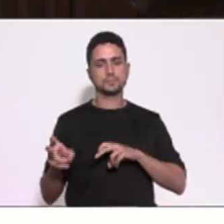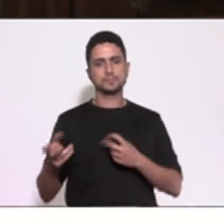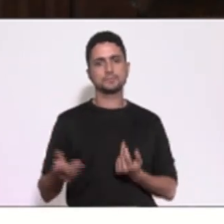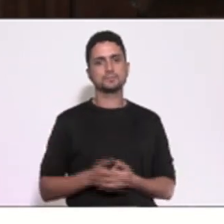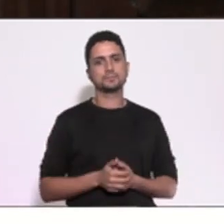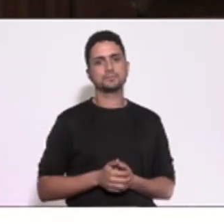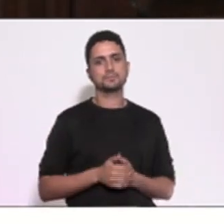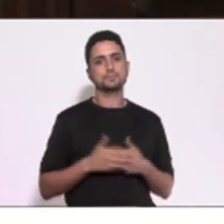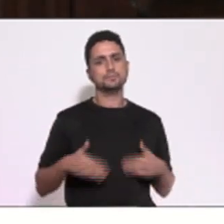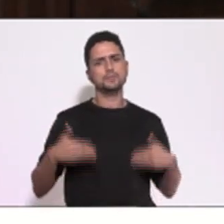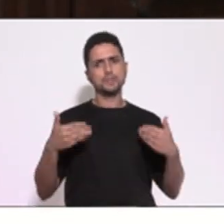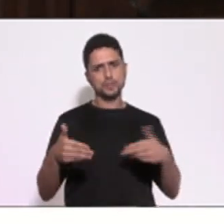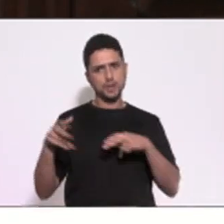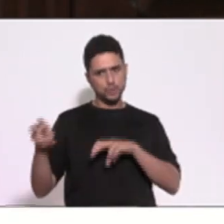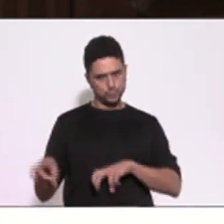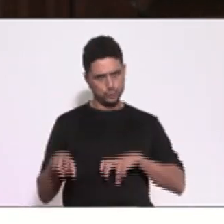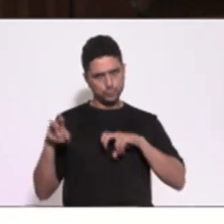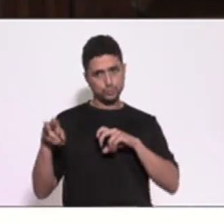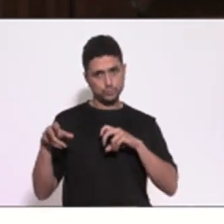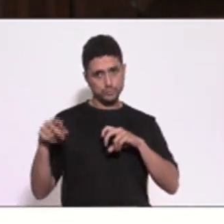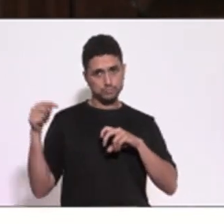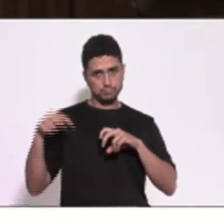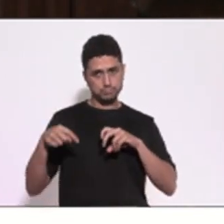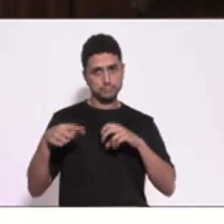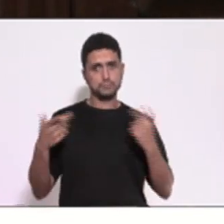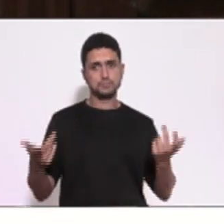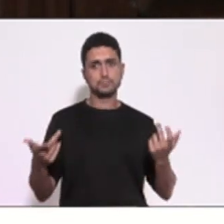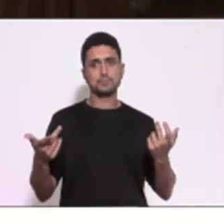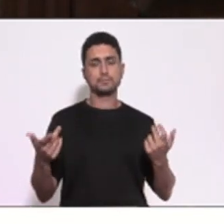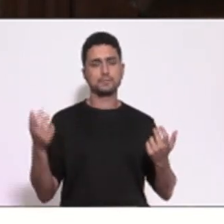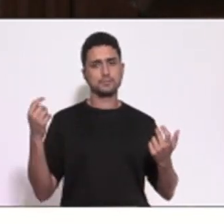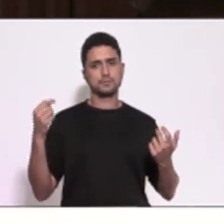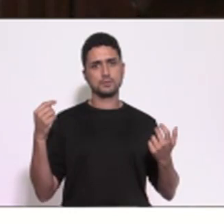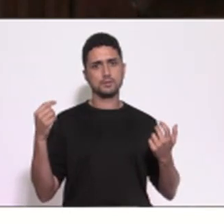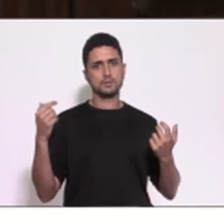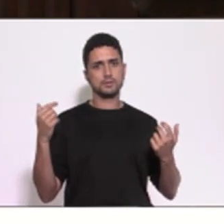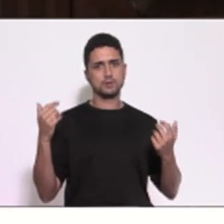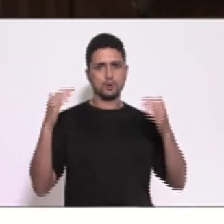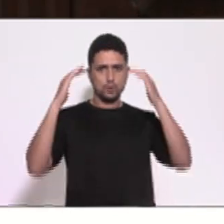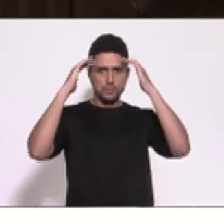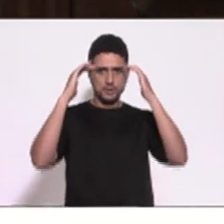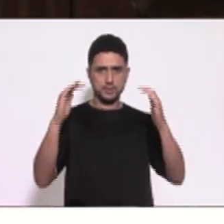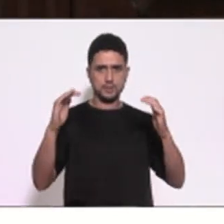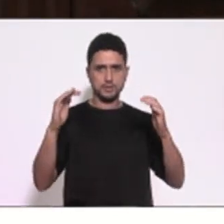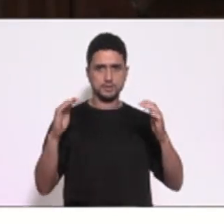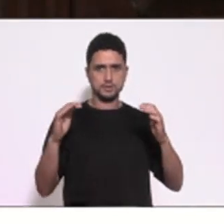E o Ministério da Agricultura, seguindo a diretriz geral